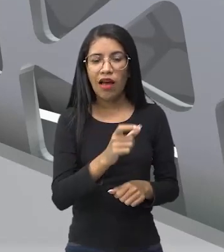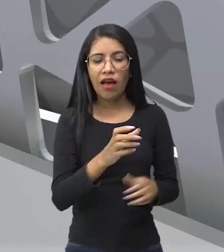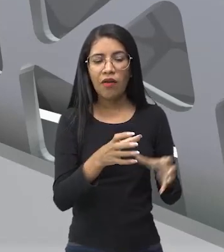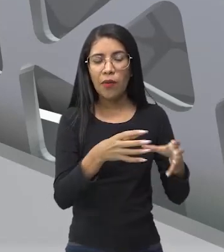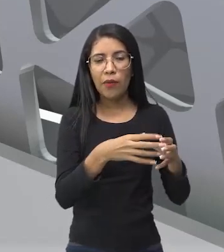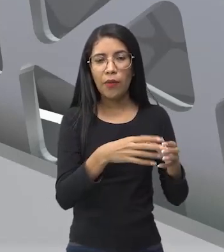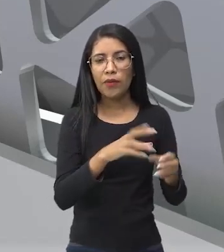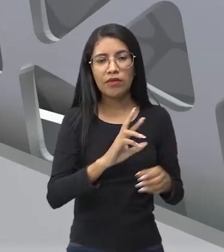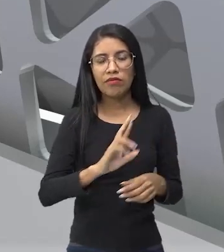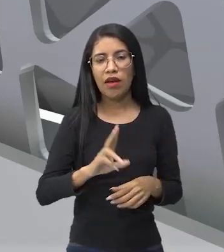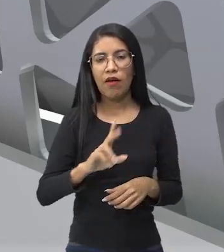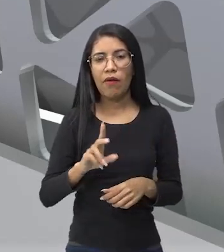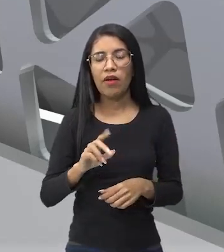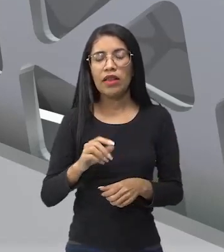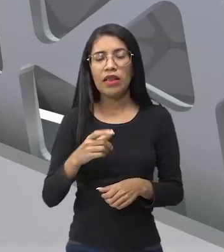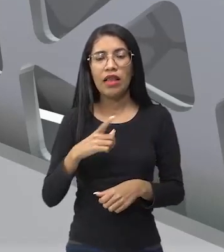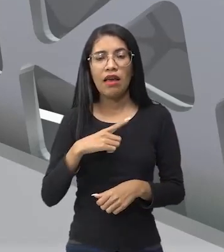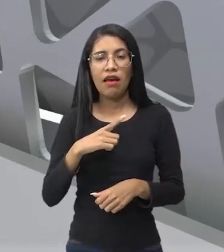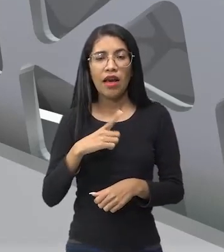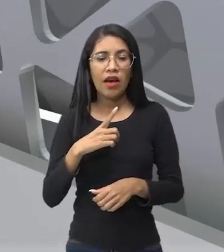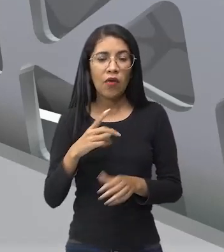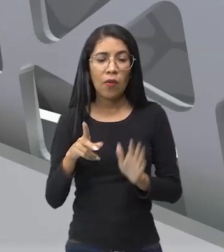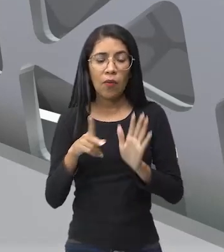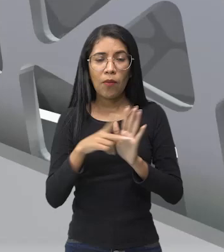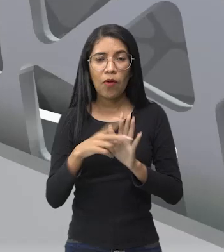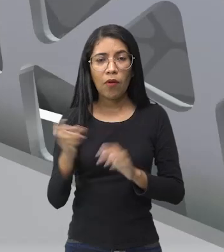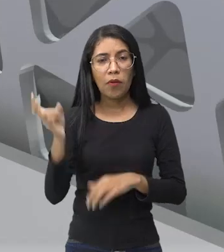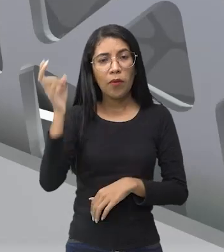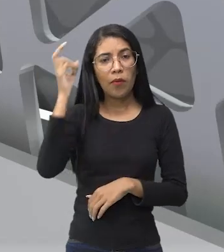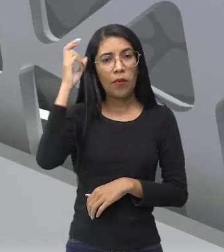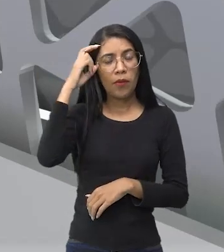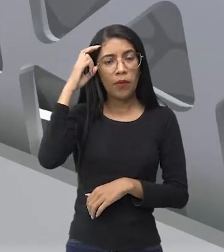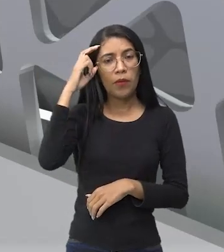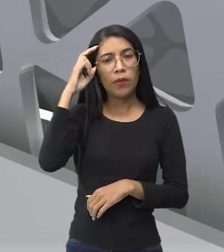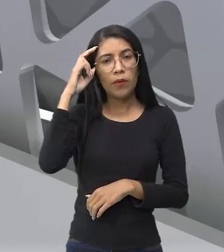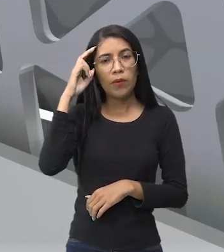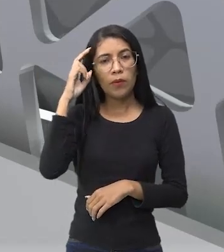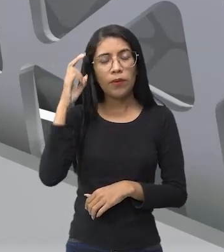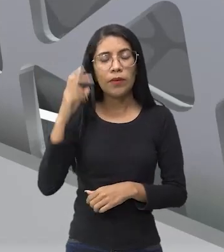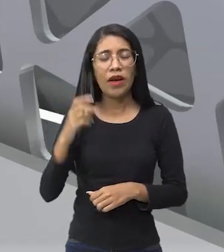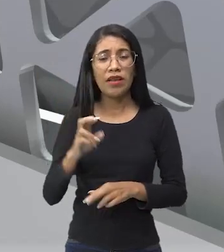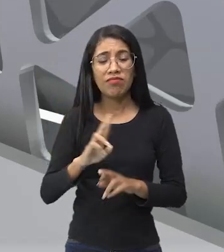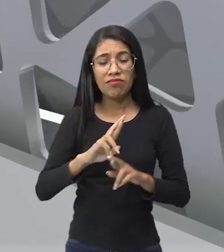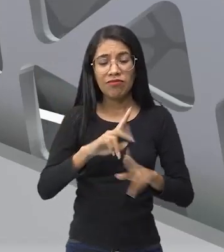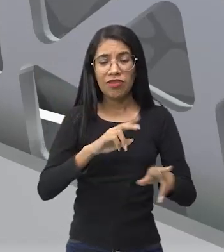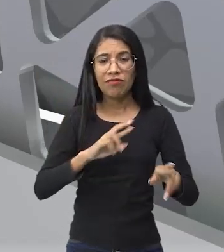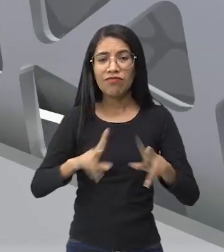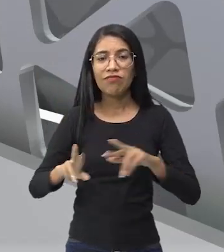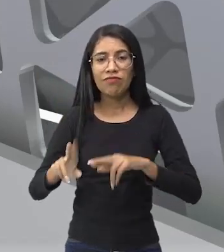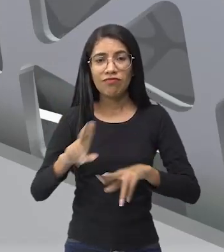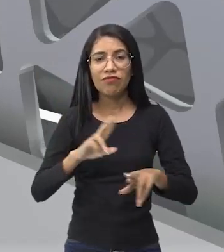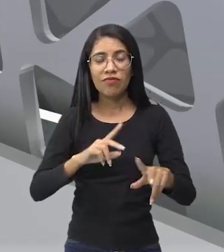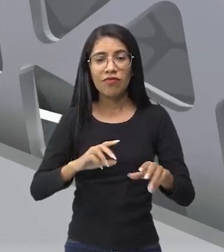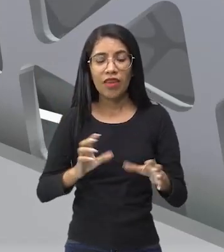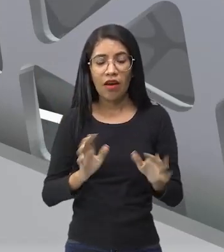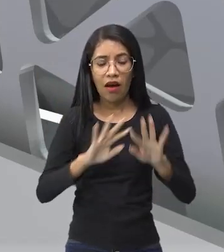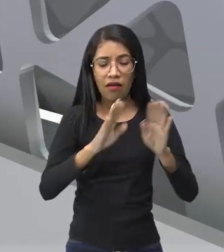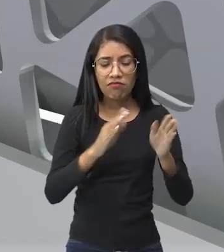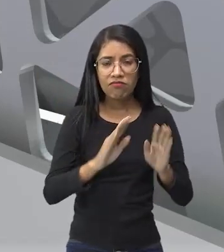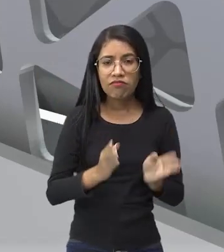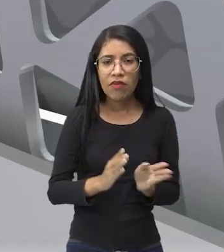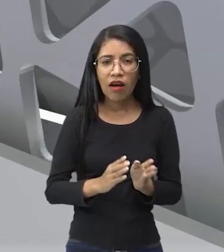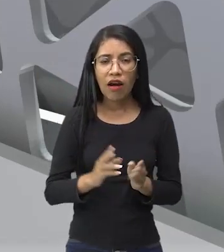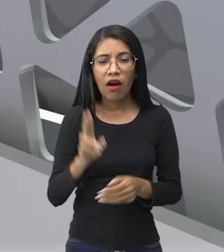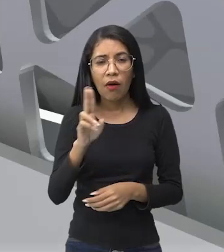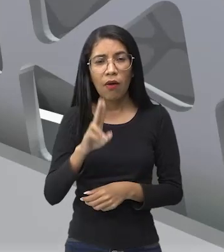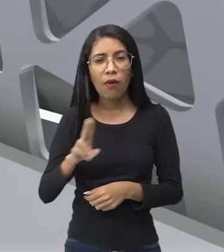Não, eles têm toda uma questão cultural que eles trazem e eles são diferenciadas, tanto a cerâmica